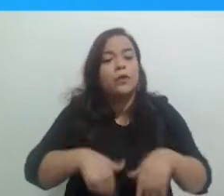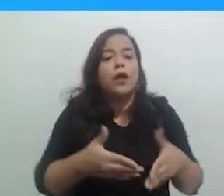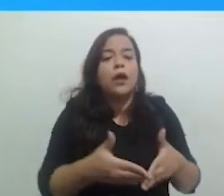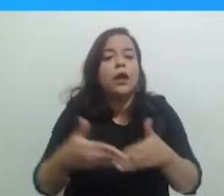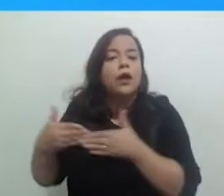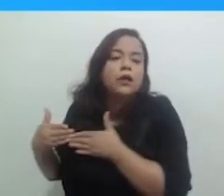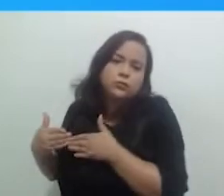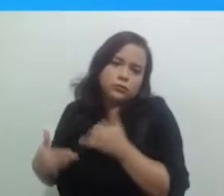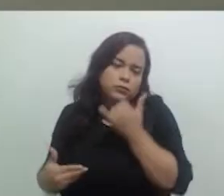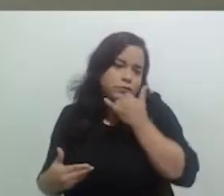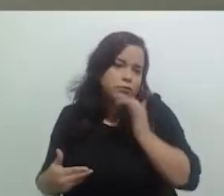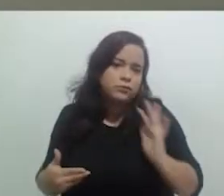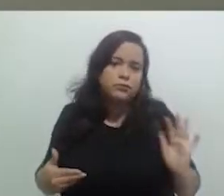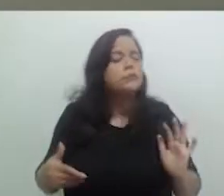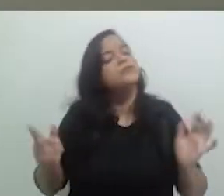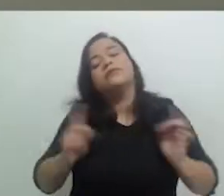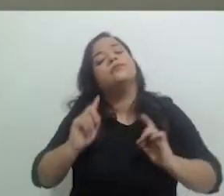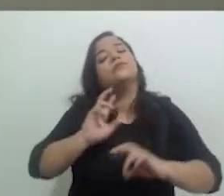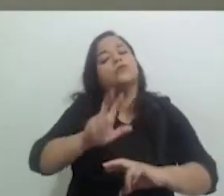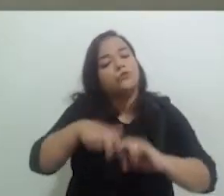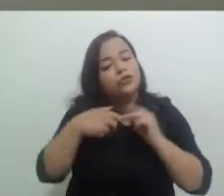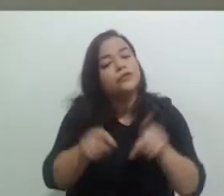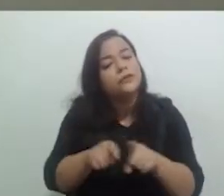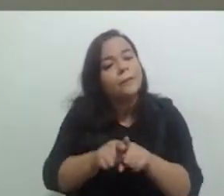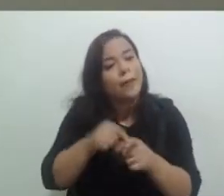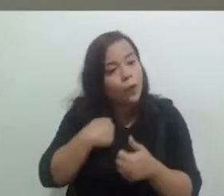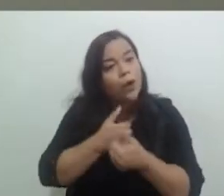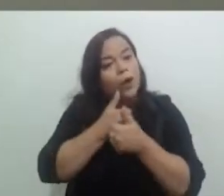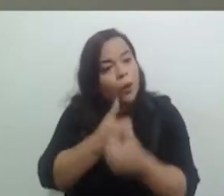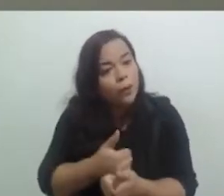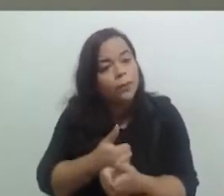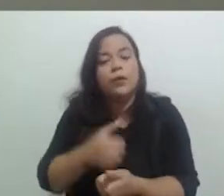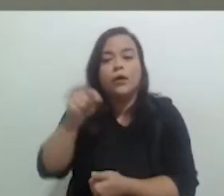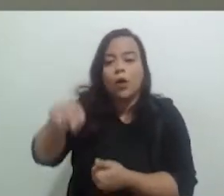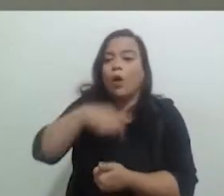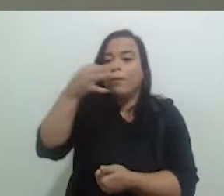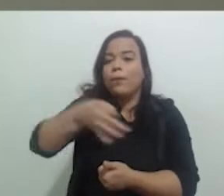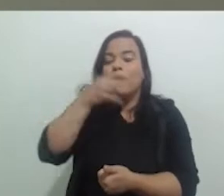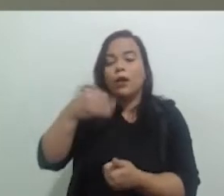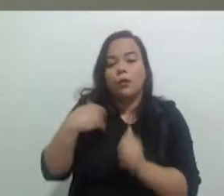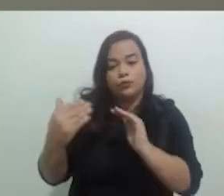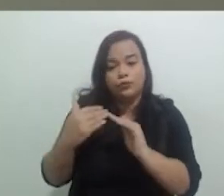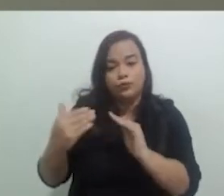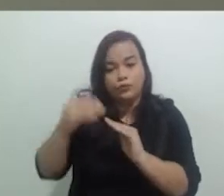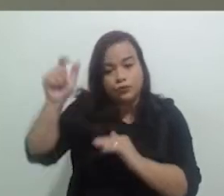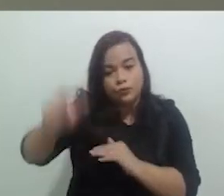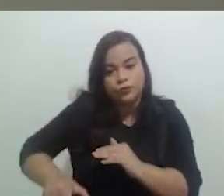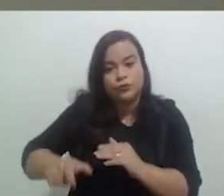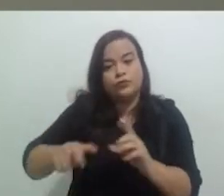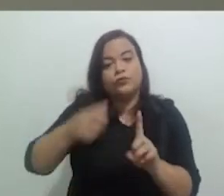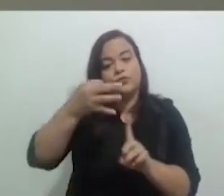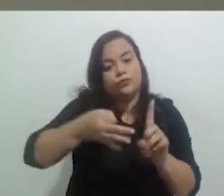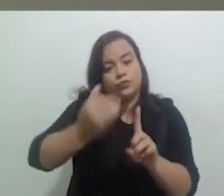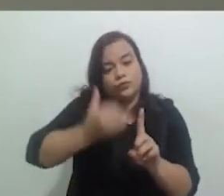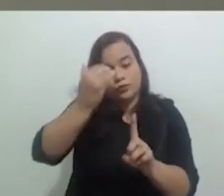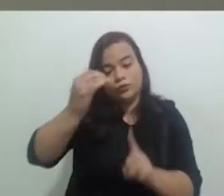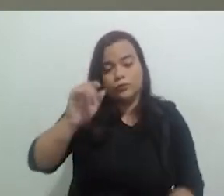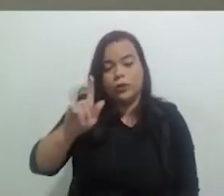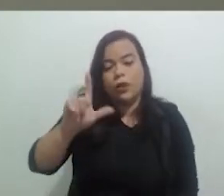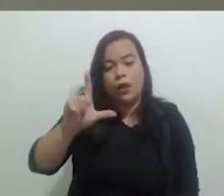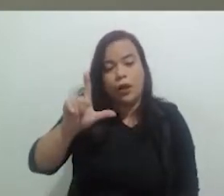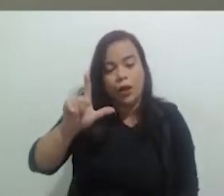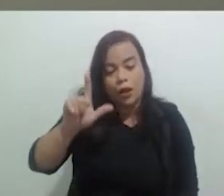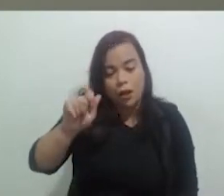qual também acompanho o Global. E a questão, a divergência, então, iniciado pelo governador Glauber, que eu